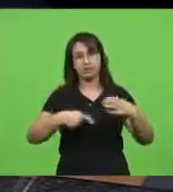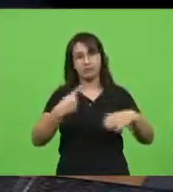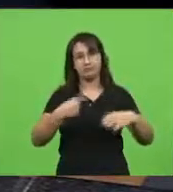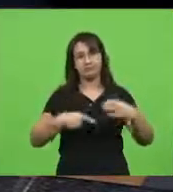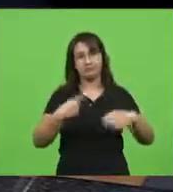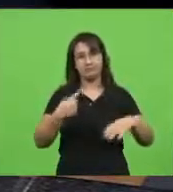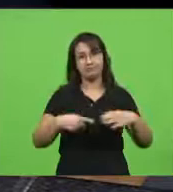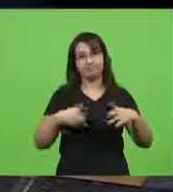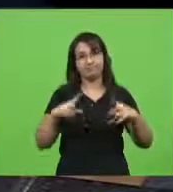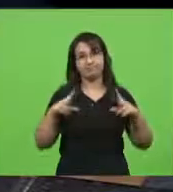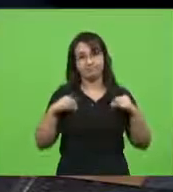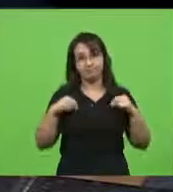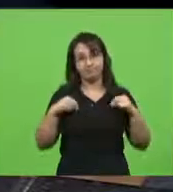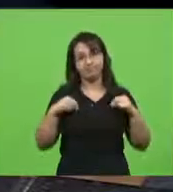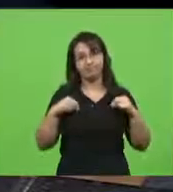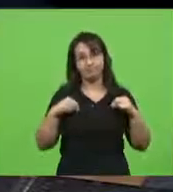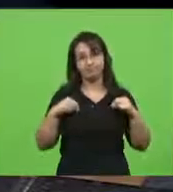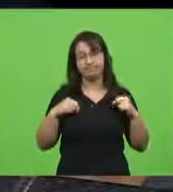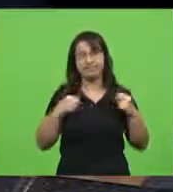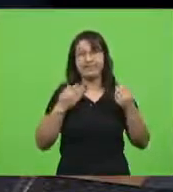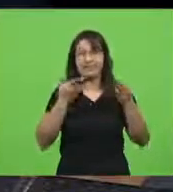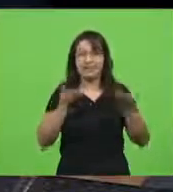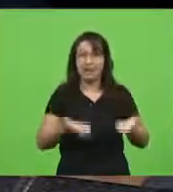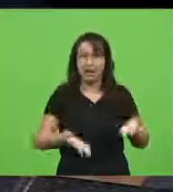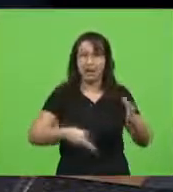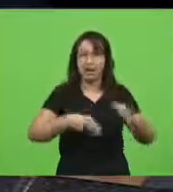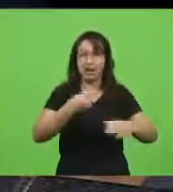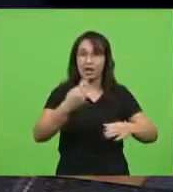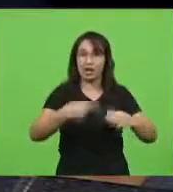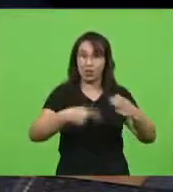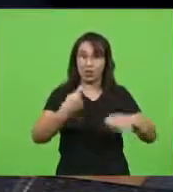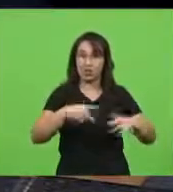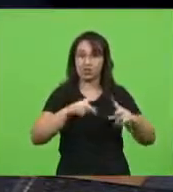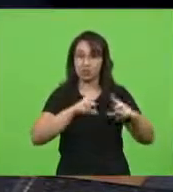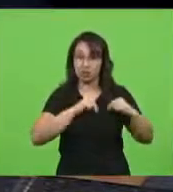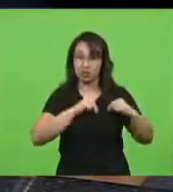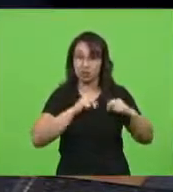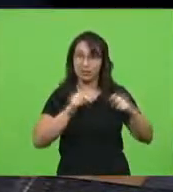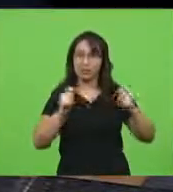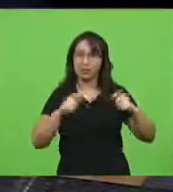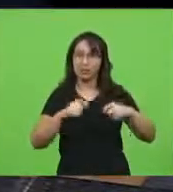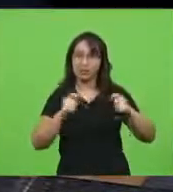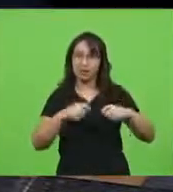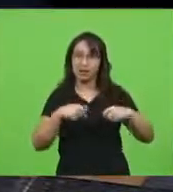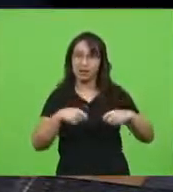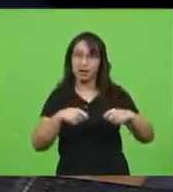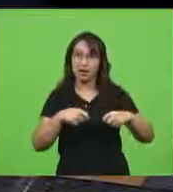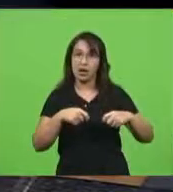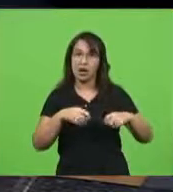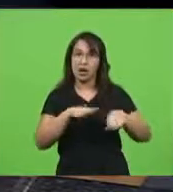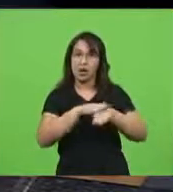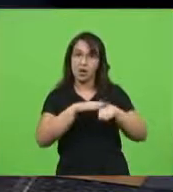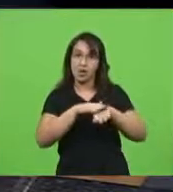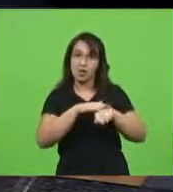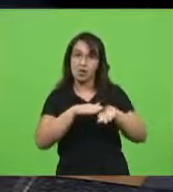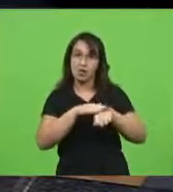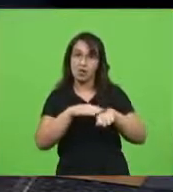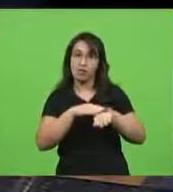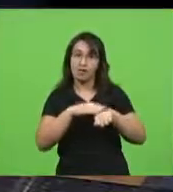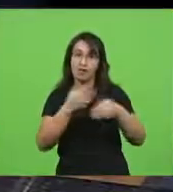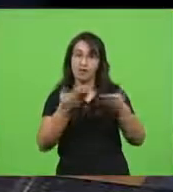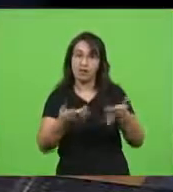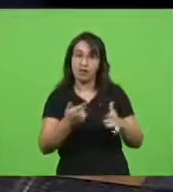de mérito, e aí sim, na comissão de mérito, nós tratarmos do conjunto do problema, porque